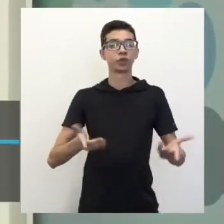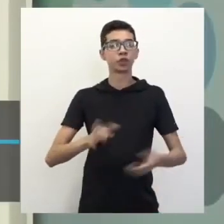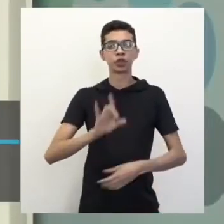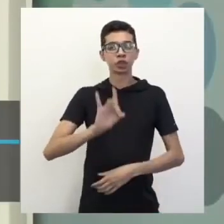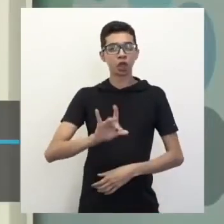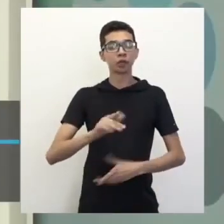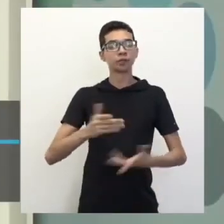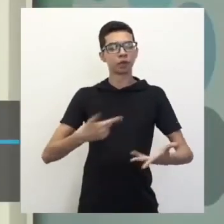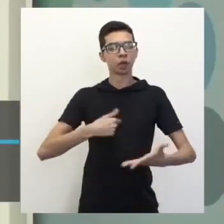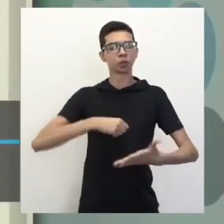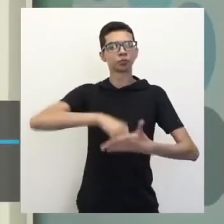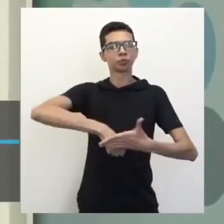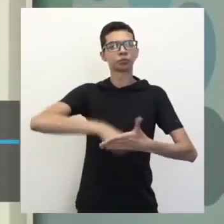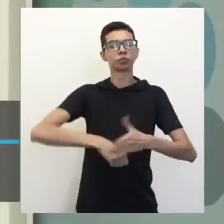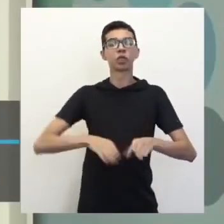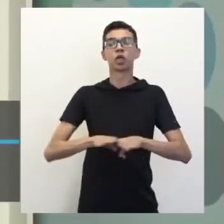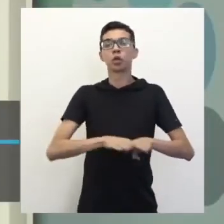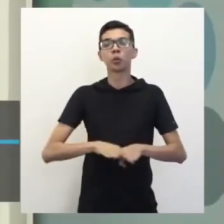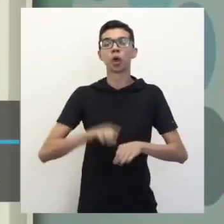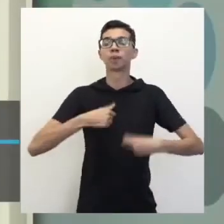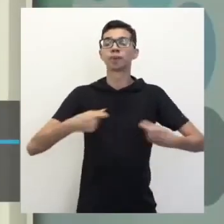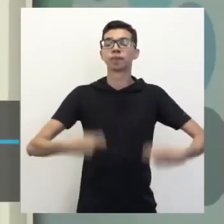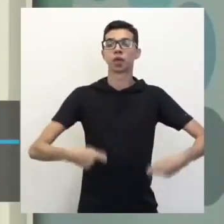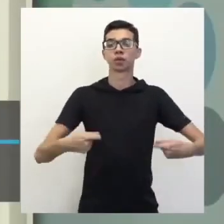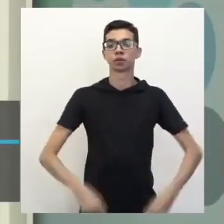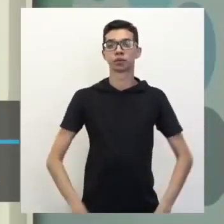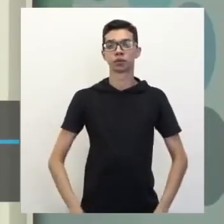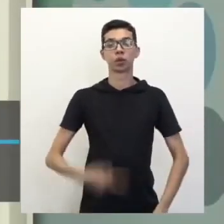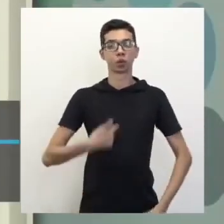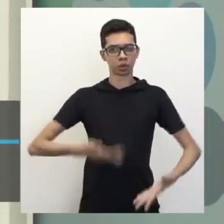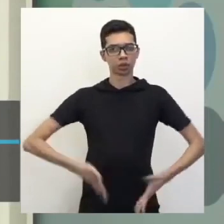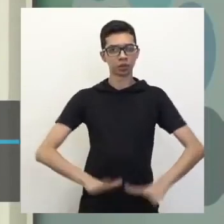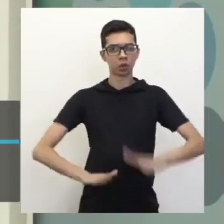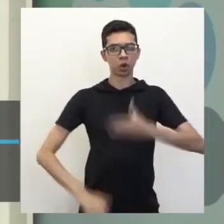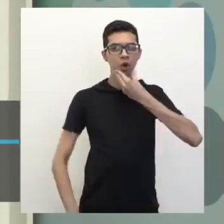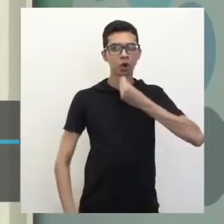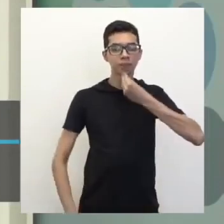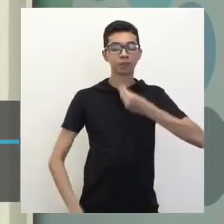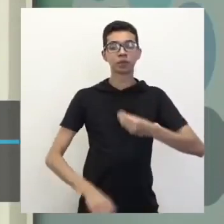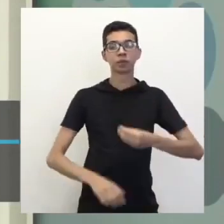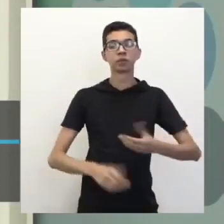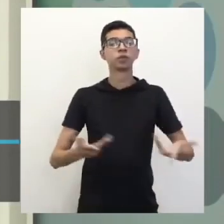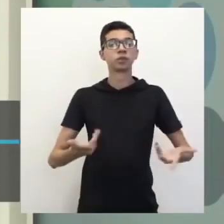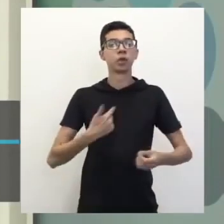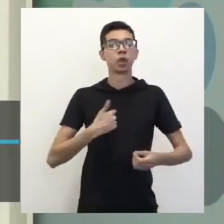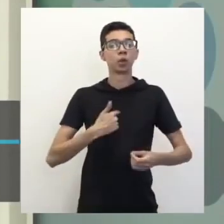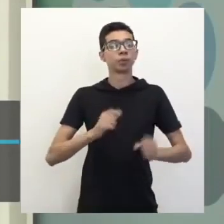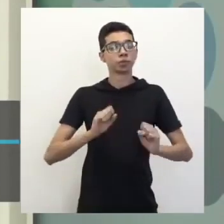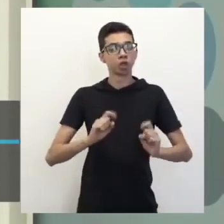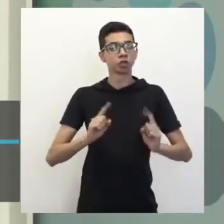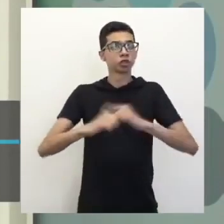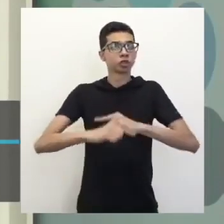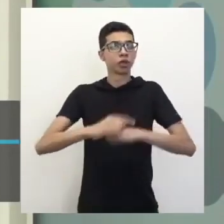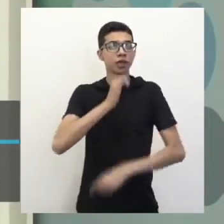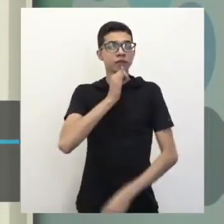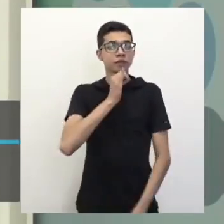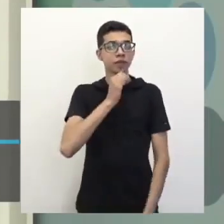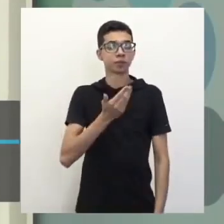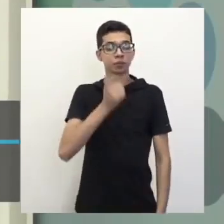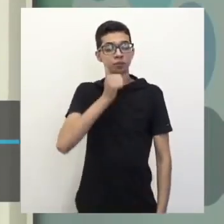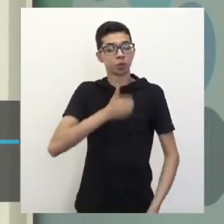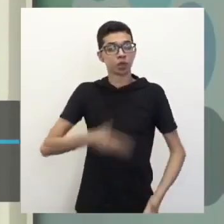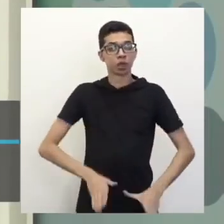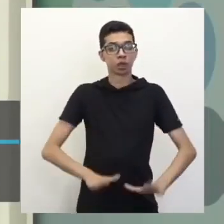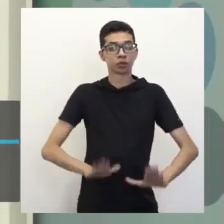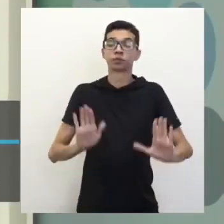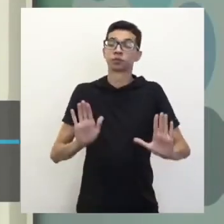para eu lutar por uma igualdade. E eu nasci homem, mas poderia não ter nascido. Né? Então nesse sentido é muito importante